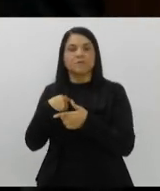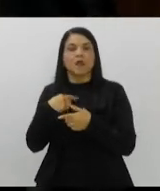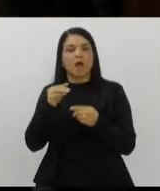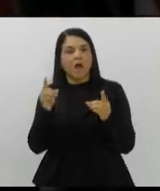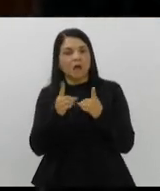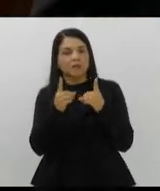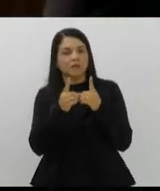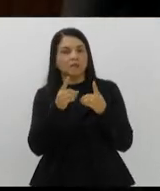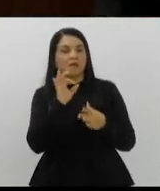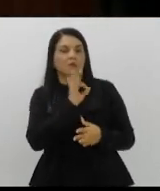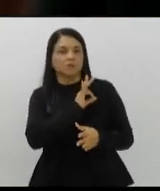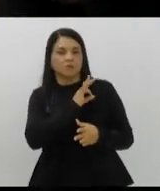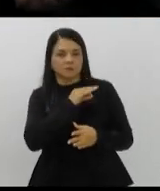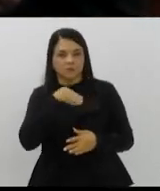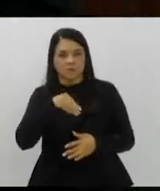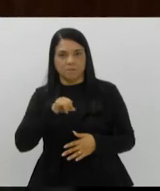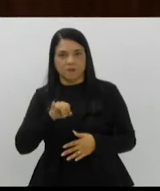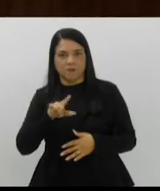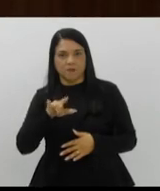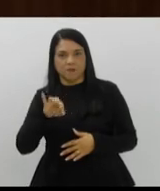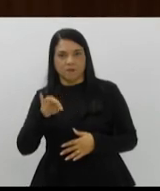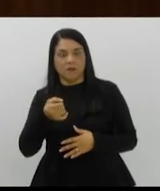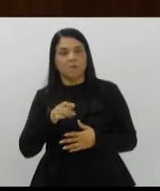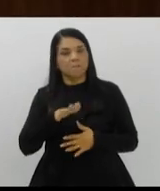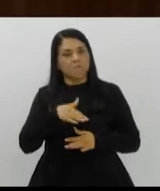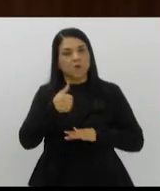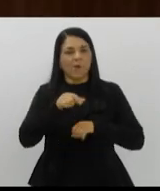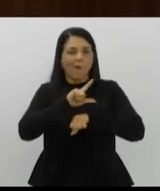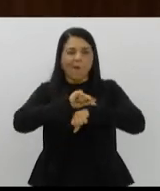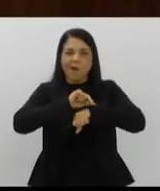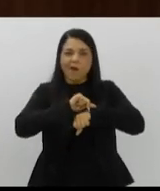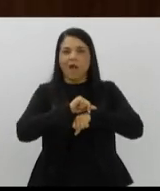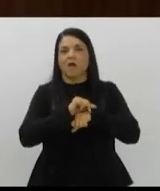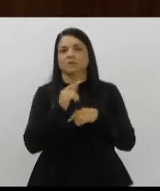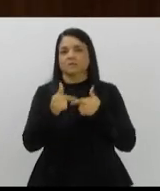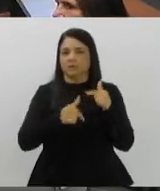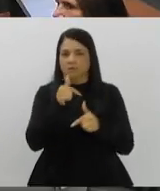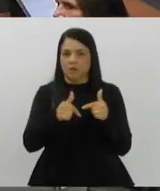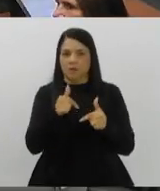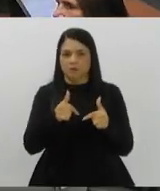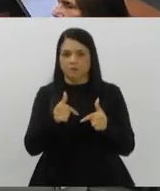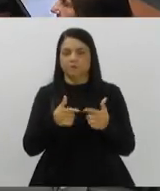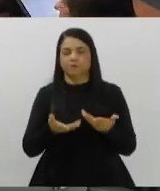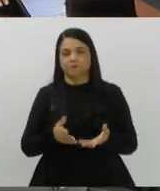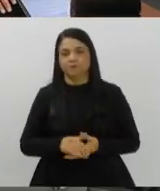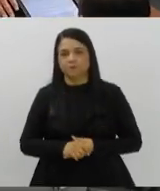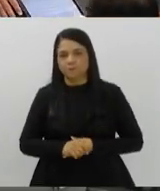dar um melhor horário de trabalho que eles têm tanto reclamado. Obrigado, presidente.